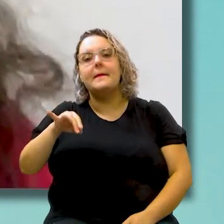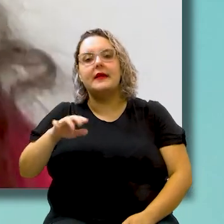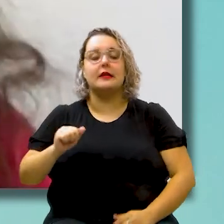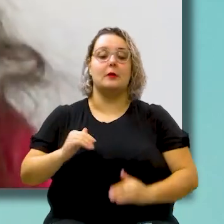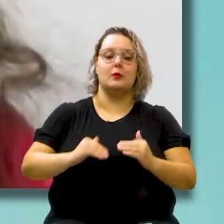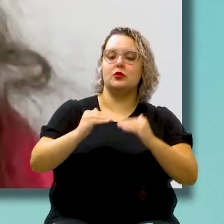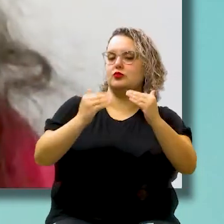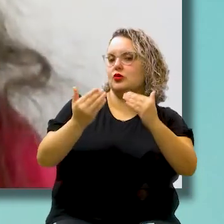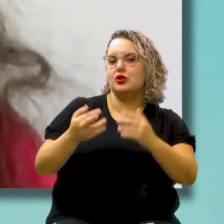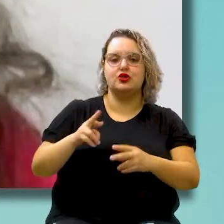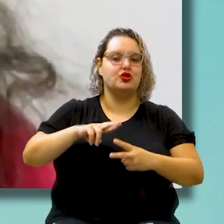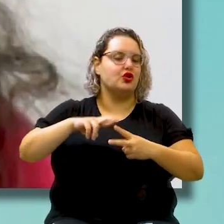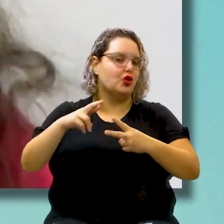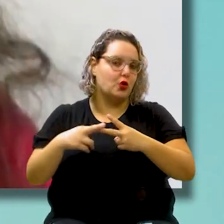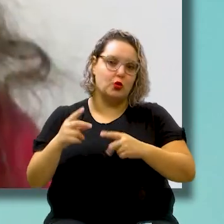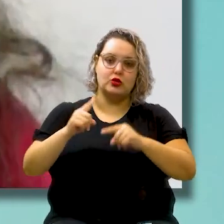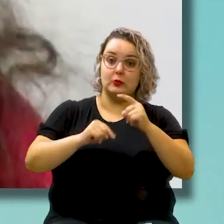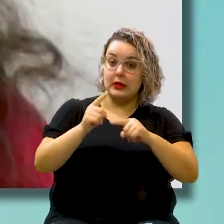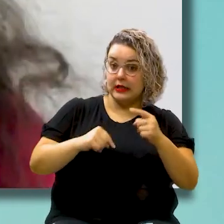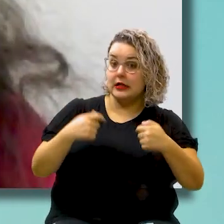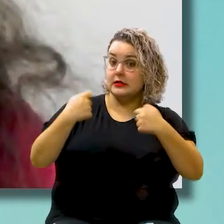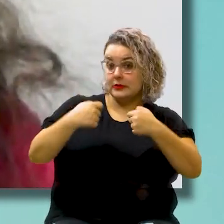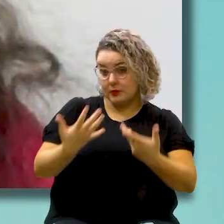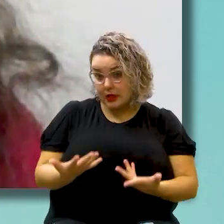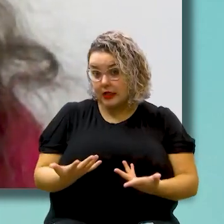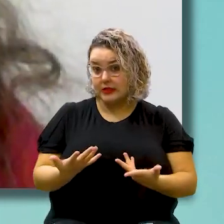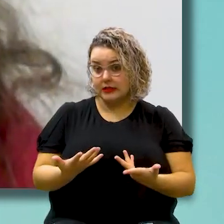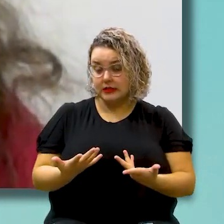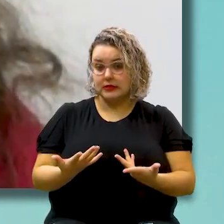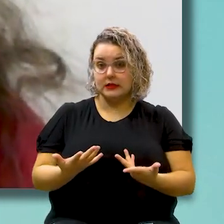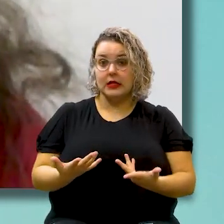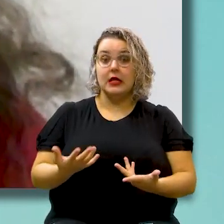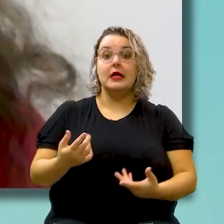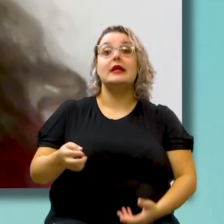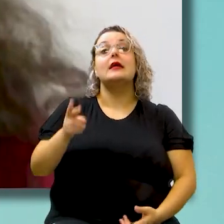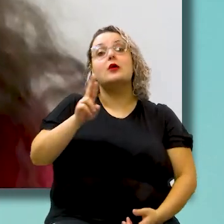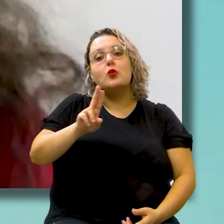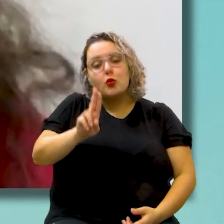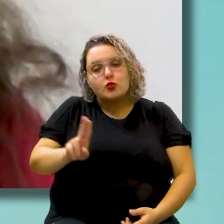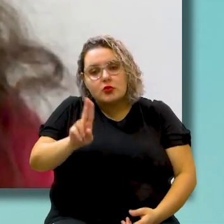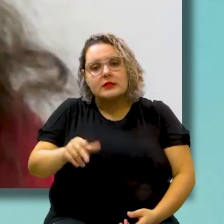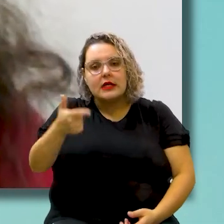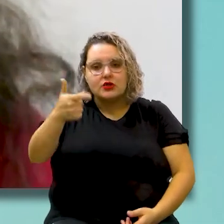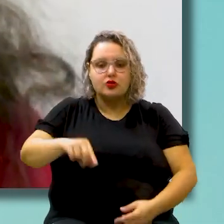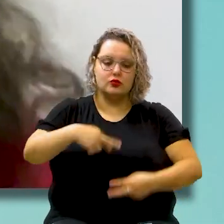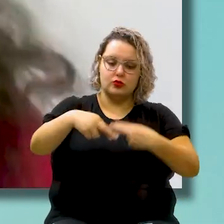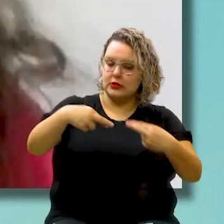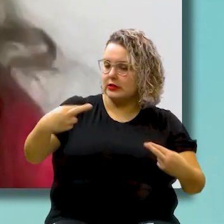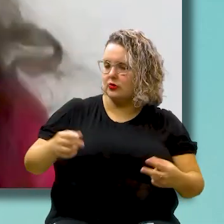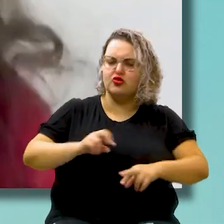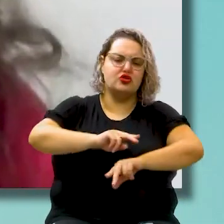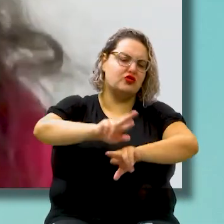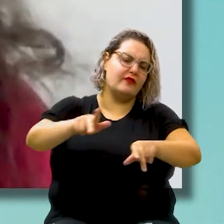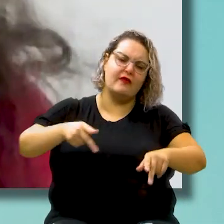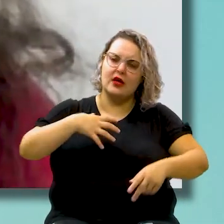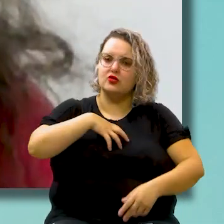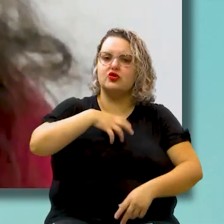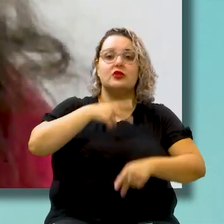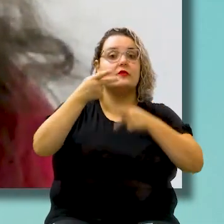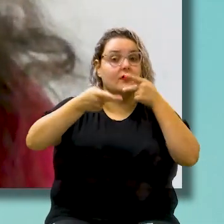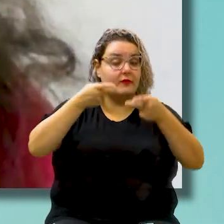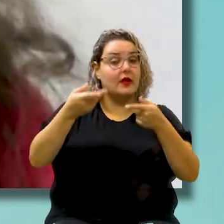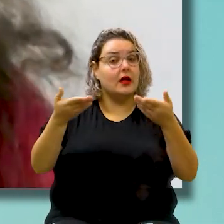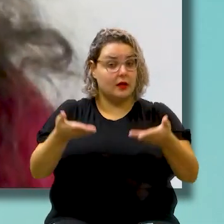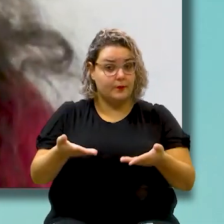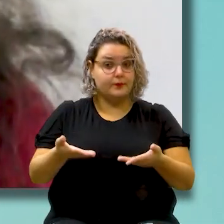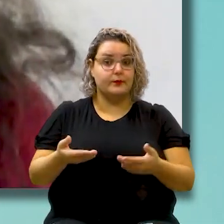de objetos, de recursos, de materiais e coisas que a gente necessita, e com uma reutilização, seja ela de várias formas que a gente vai comentar